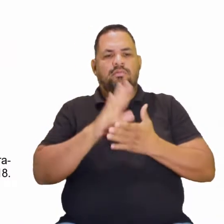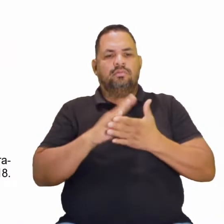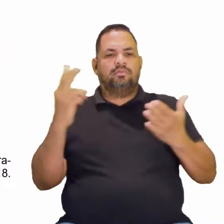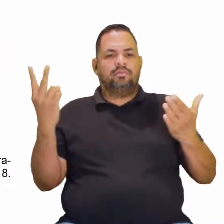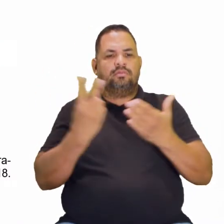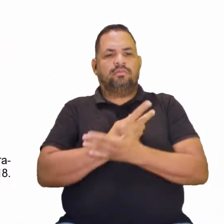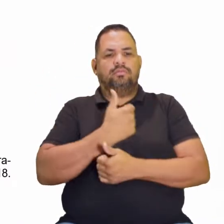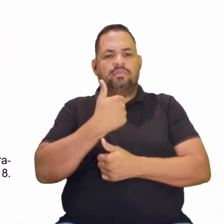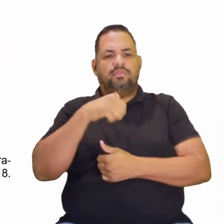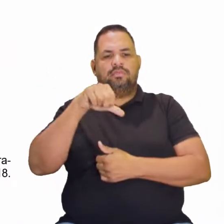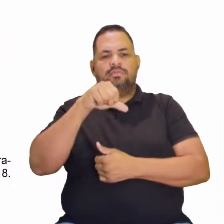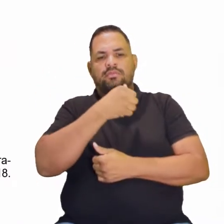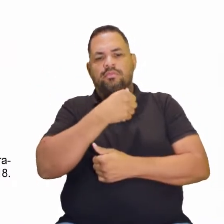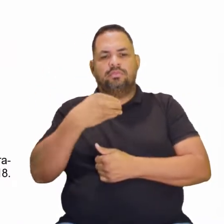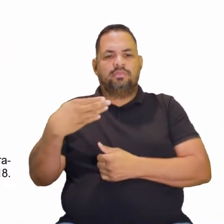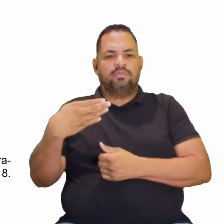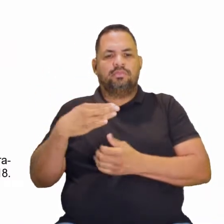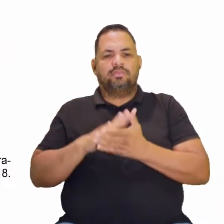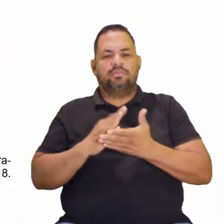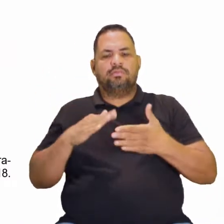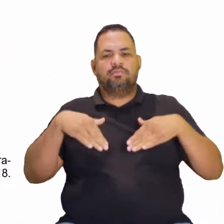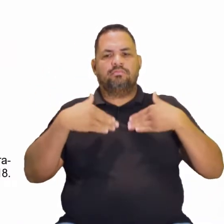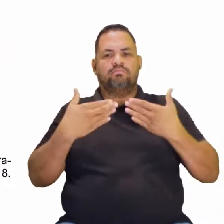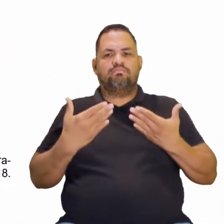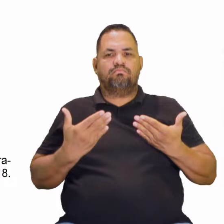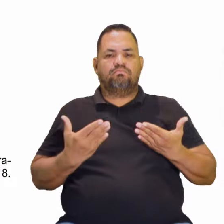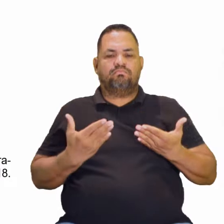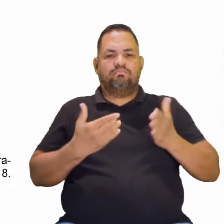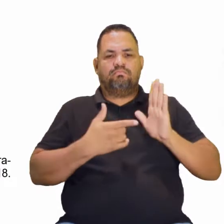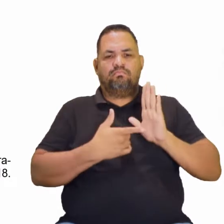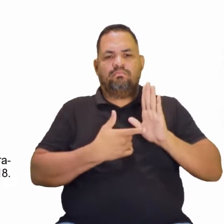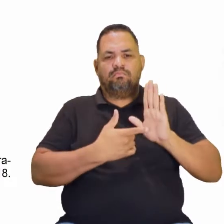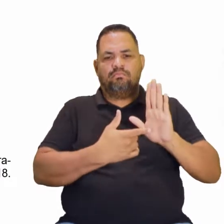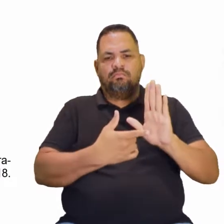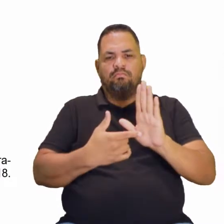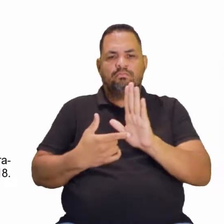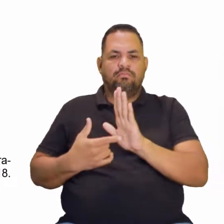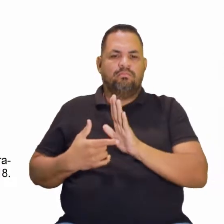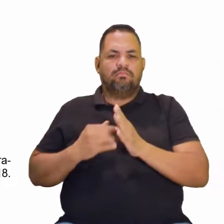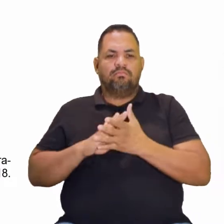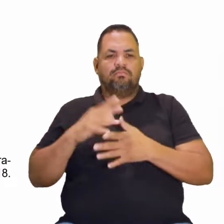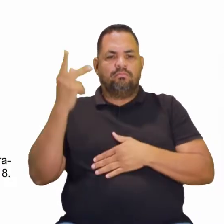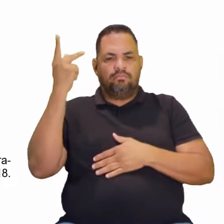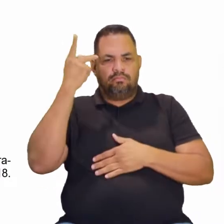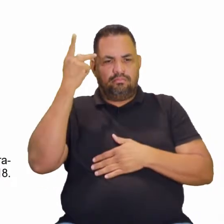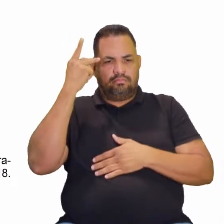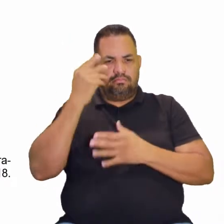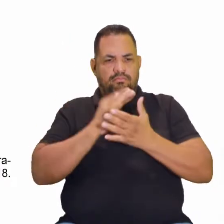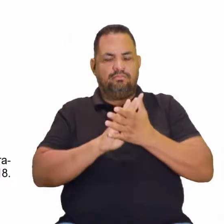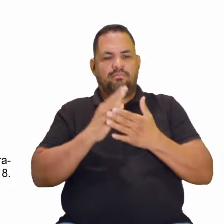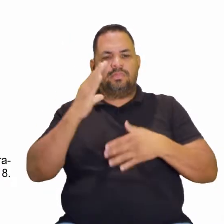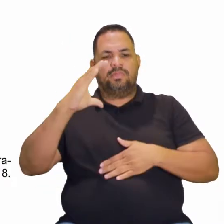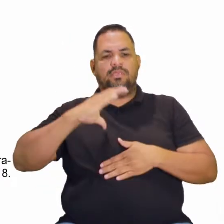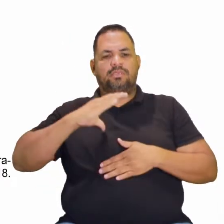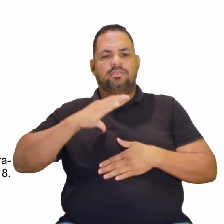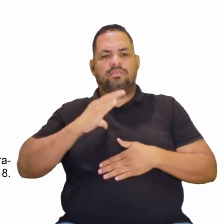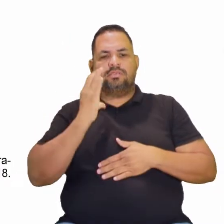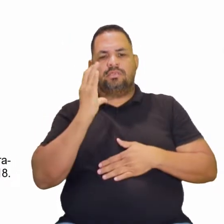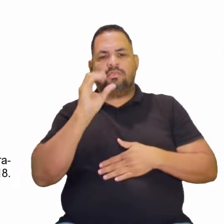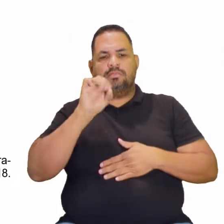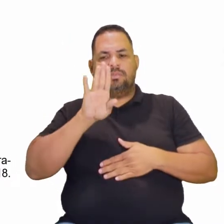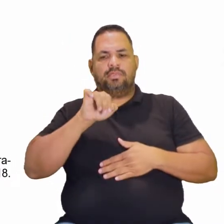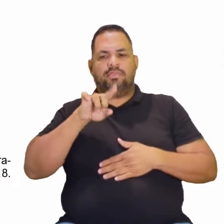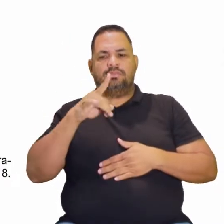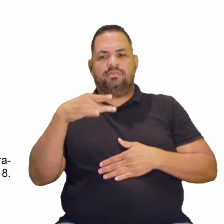em 1913. E aí ele consegue fazer uma exposição em São Paulo e outra